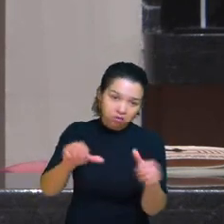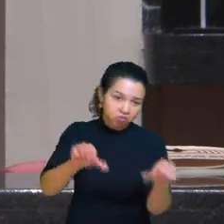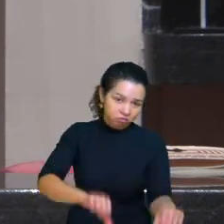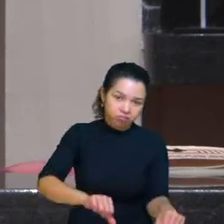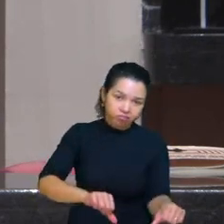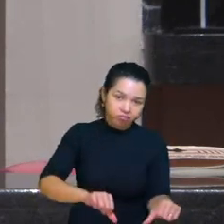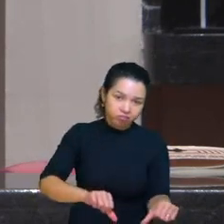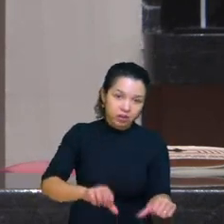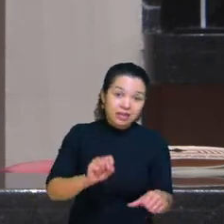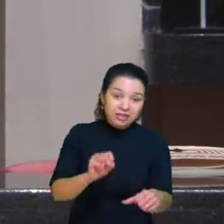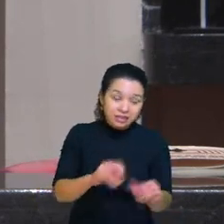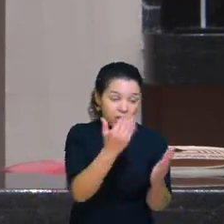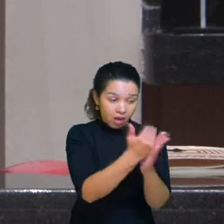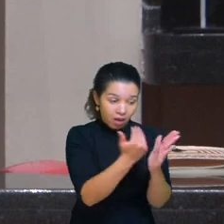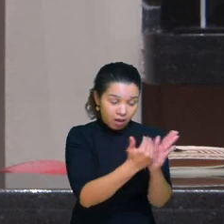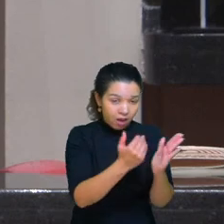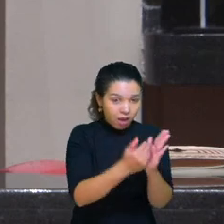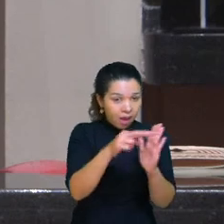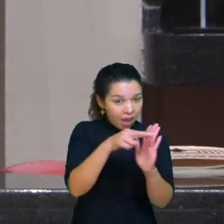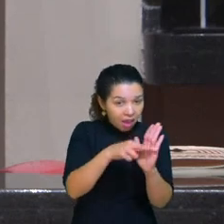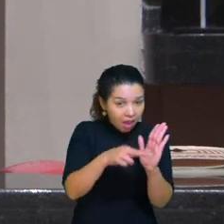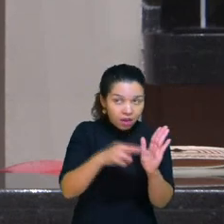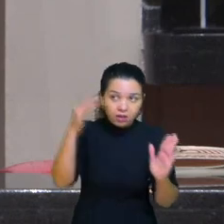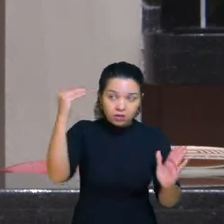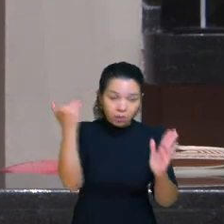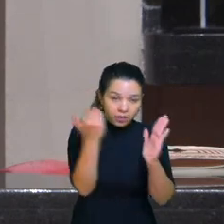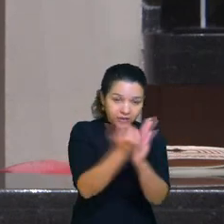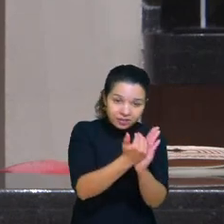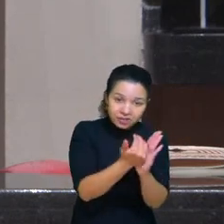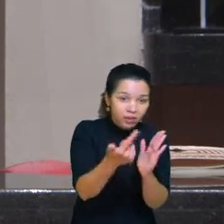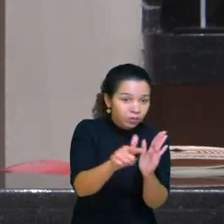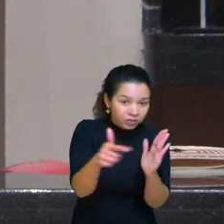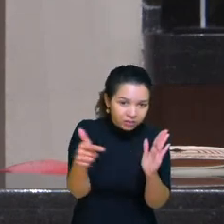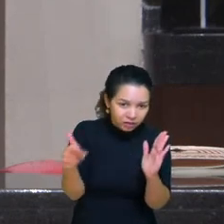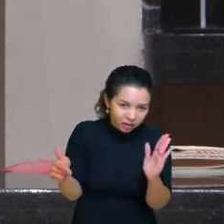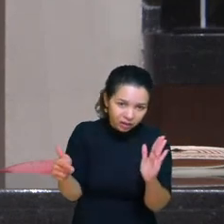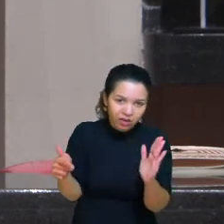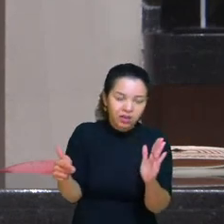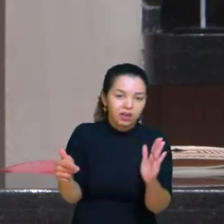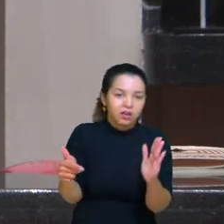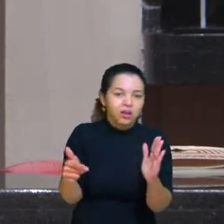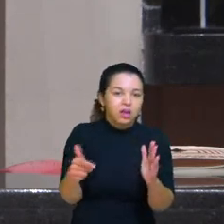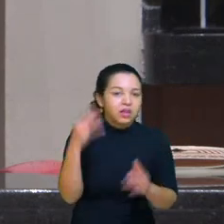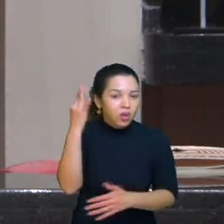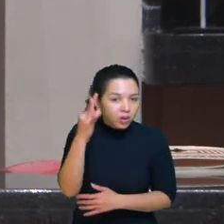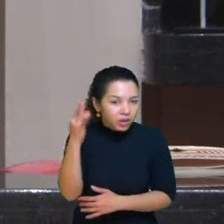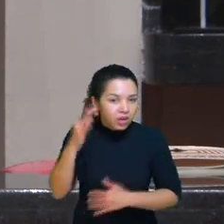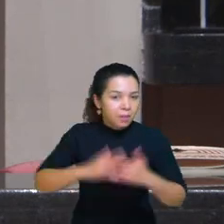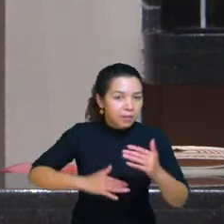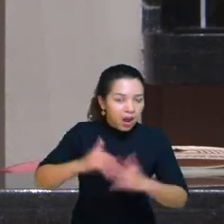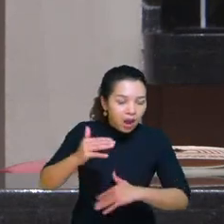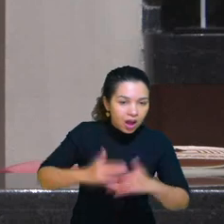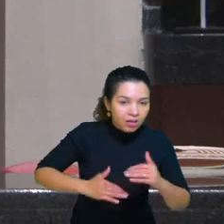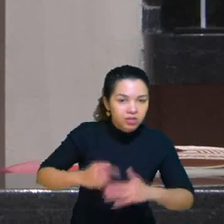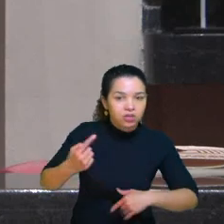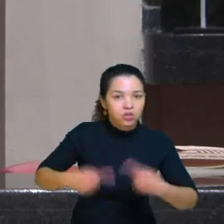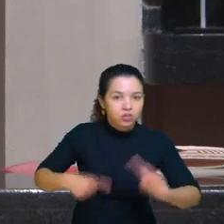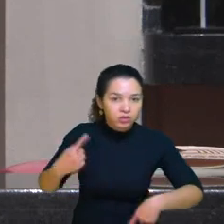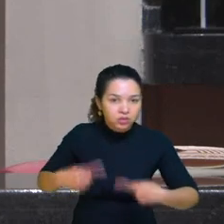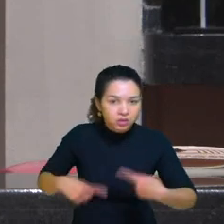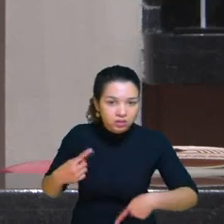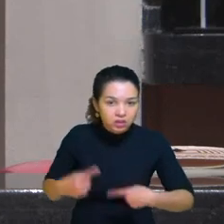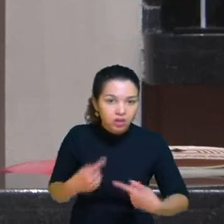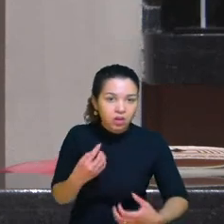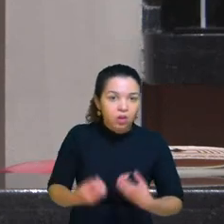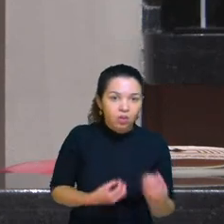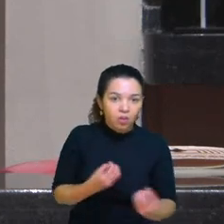e prática né Eh a a a toda a discussão sobre a didática sobre a